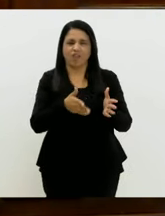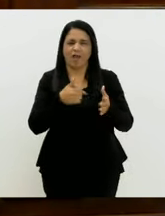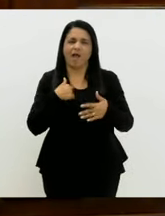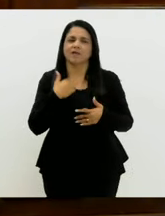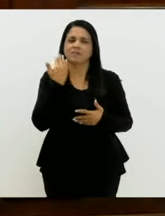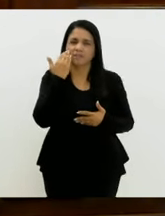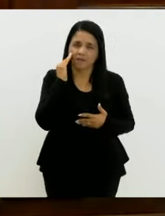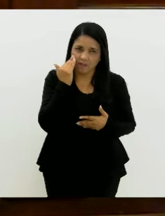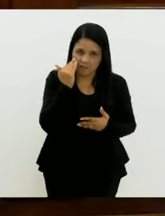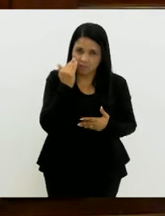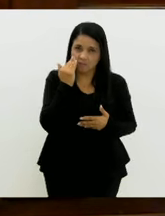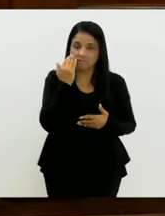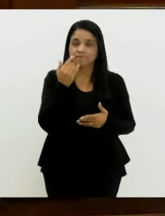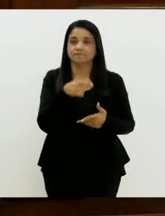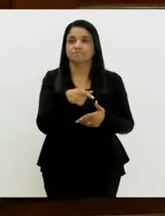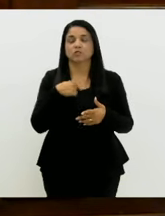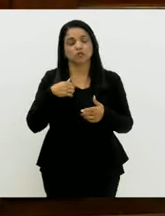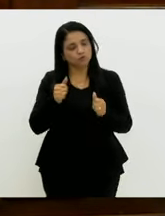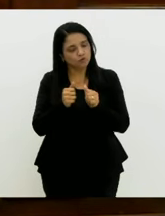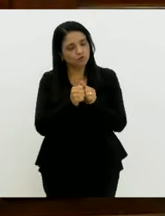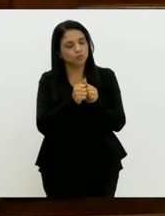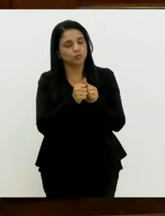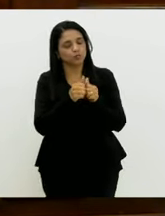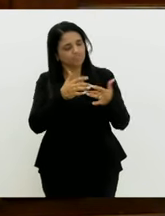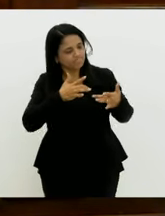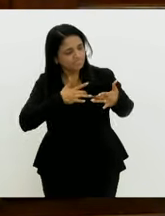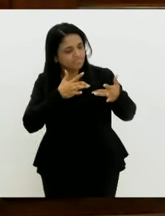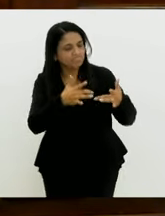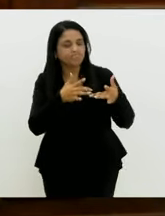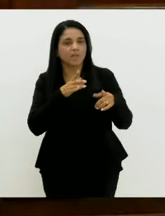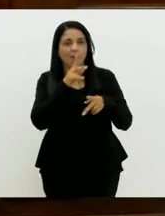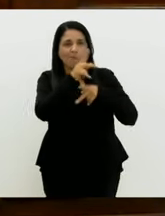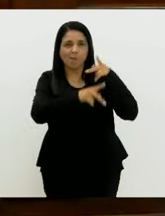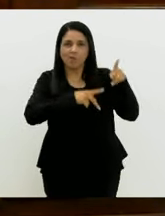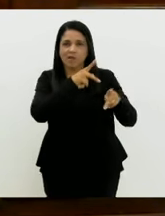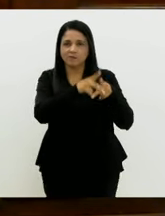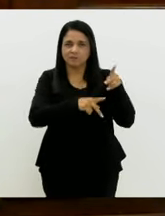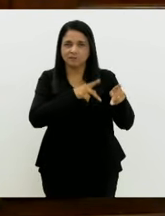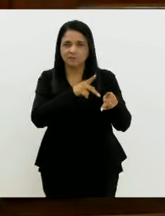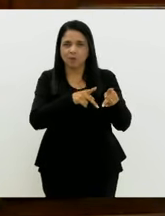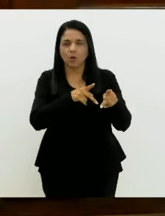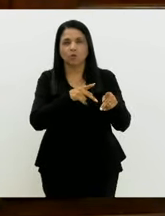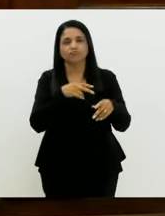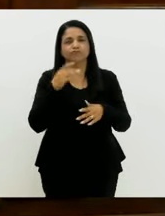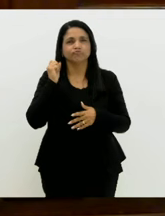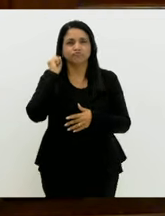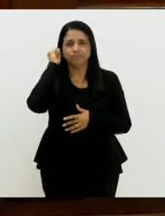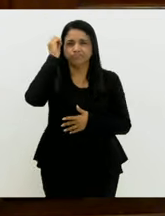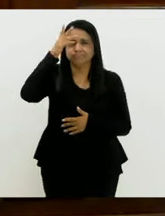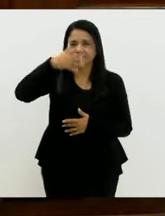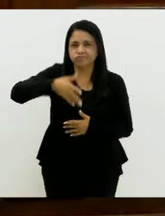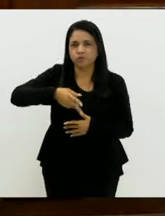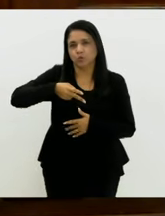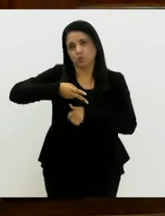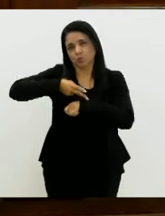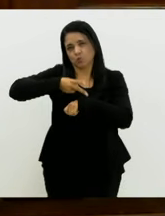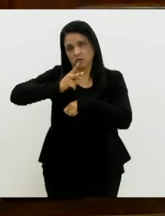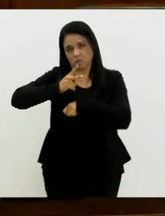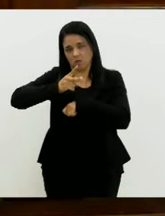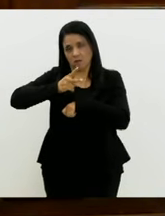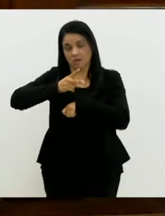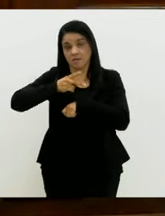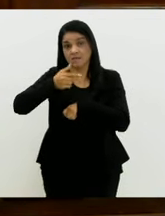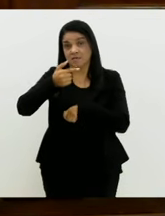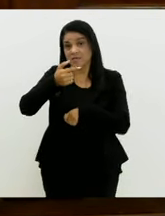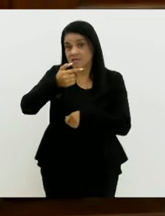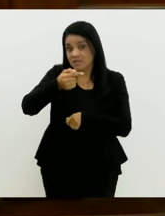forma solidária eu fui ali junto com a população para tentar ajudar. Ficamos ali até por volta de 2 horas da manhã, quando foi 7 horas da manhã,